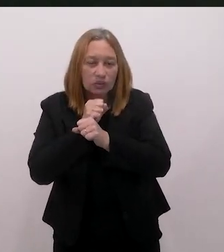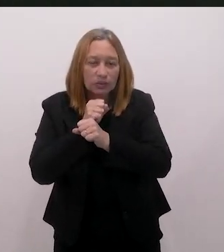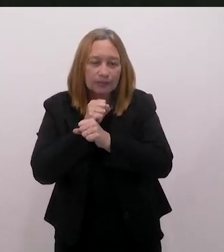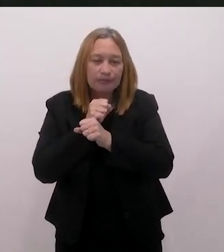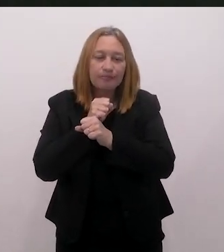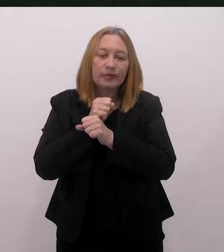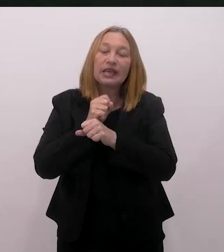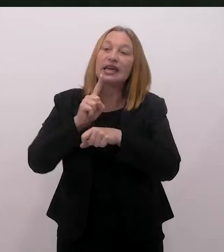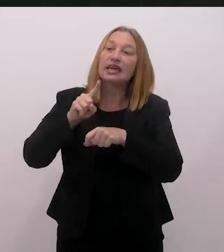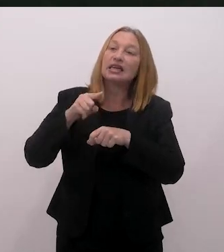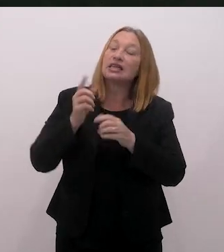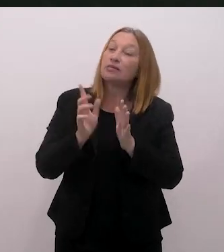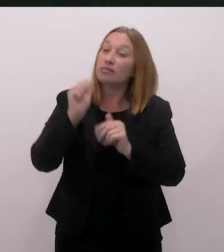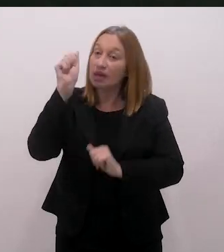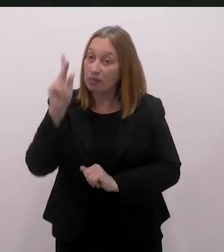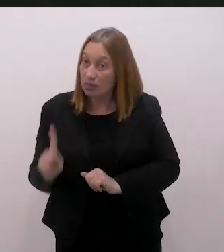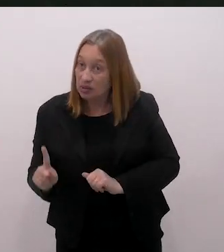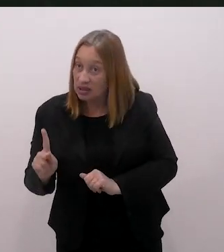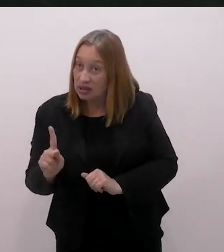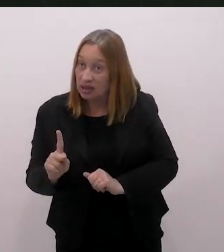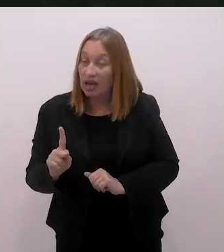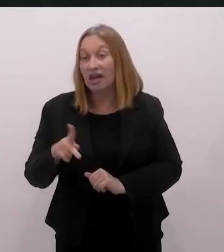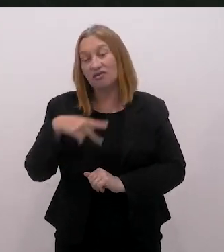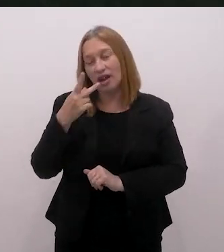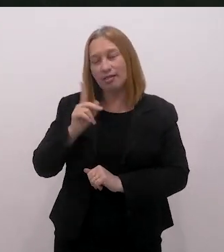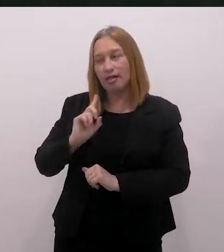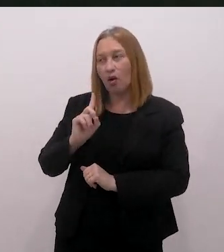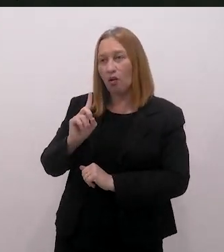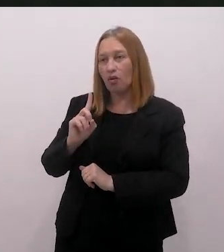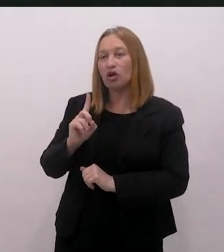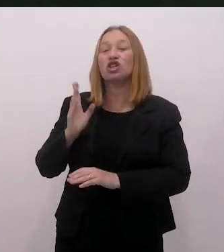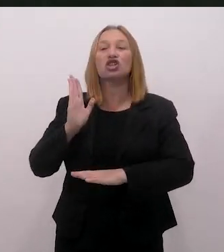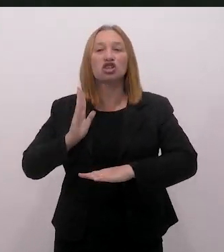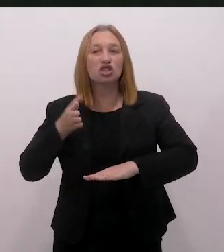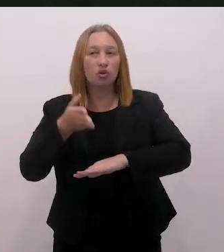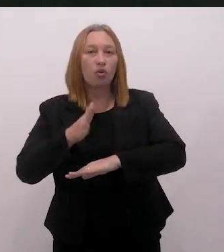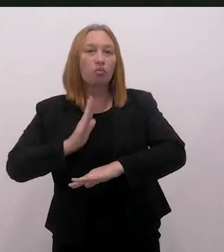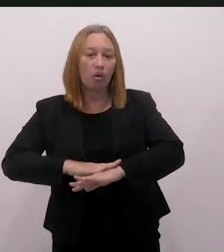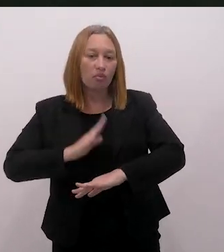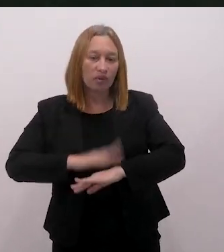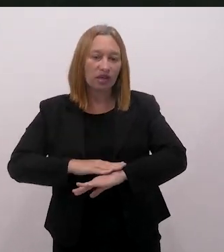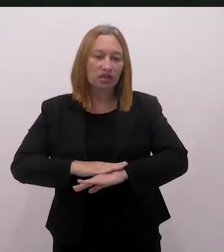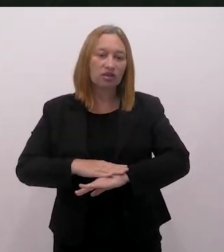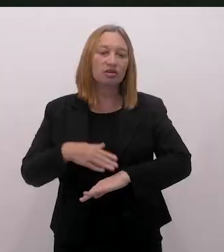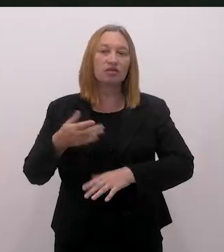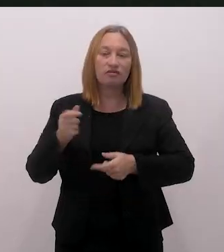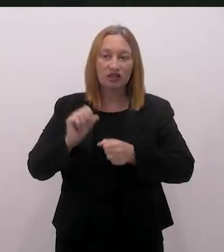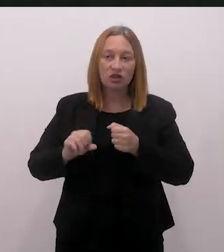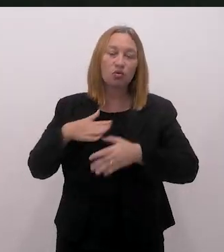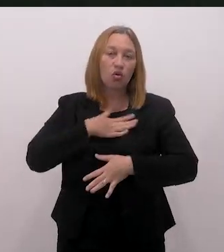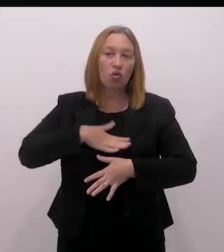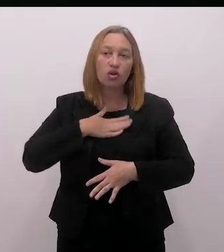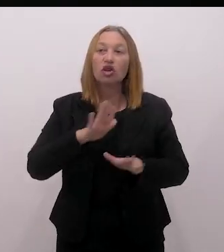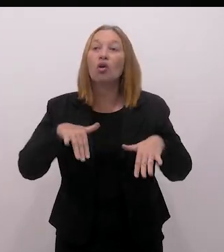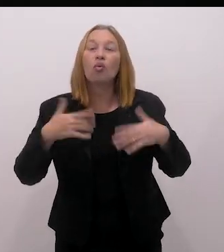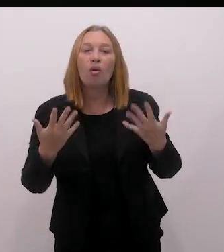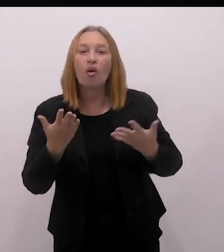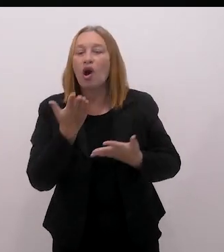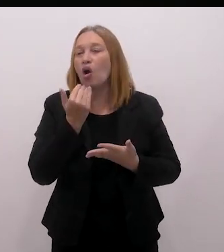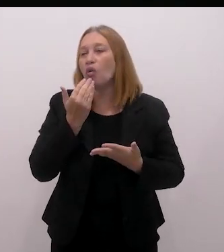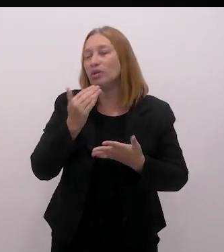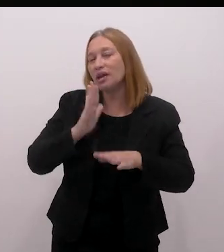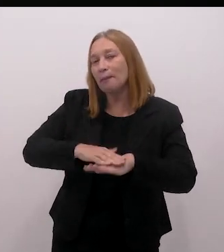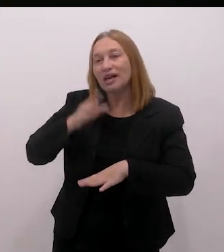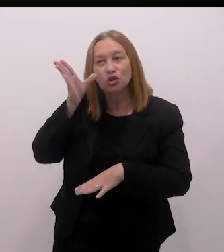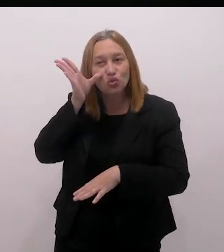35 anos. Aí me aposentei, aí falei, não. Chegou a hora. Chegou a hora de eu fazer o que eu gosto. Quais eram os